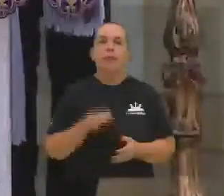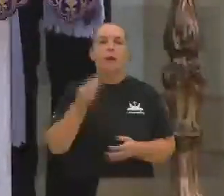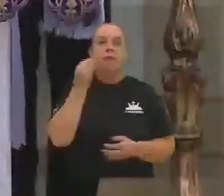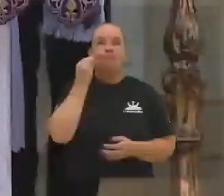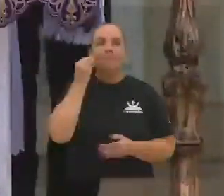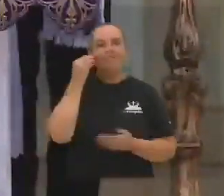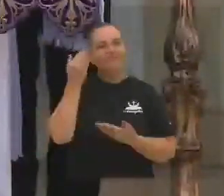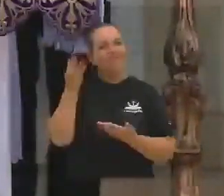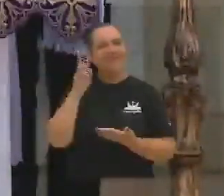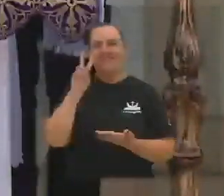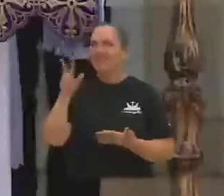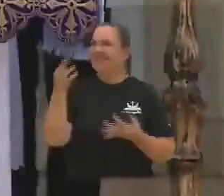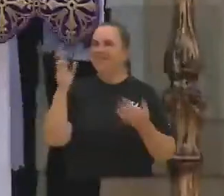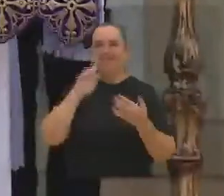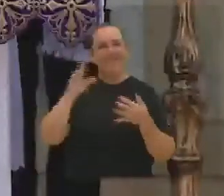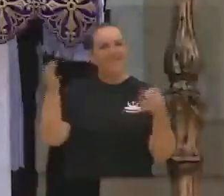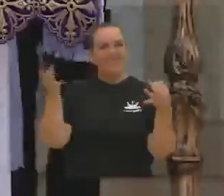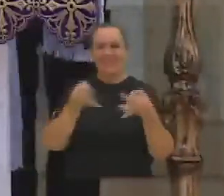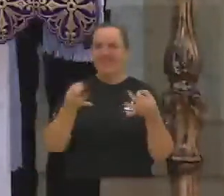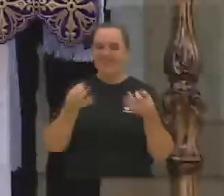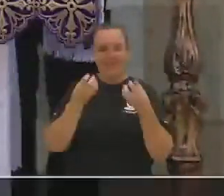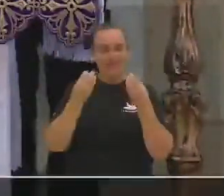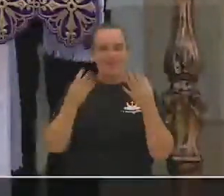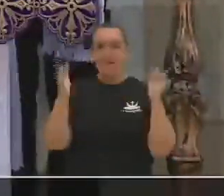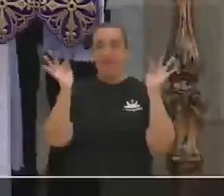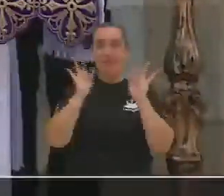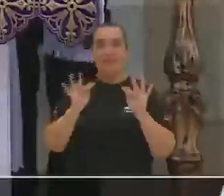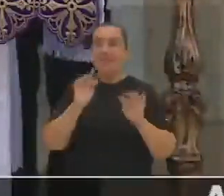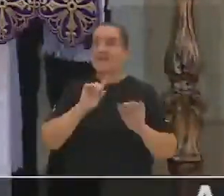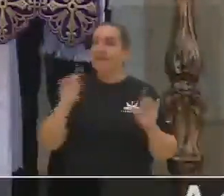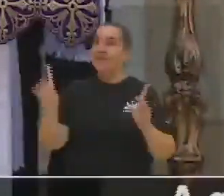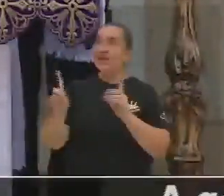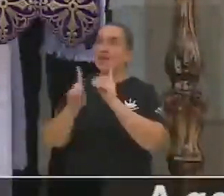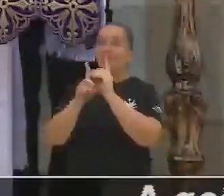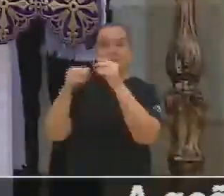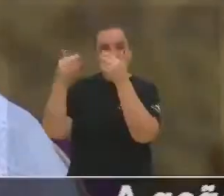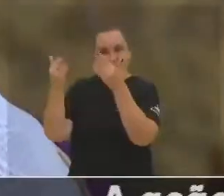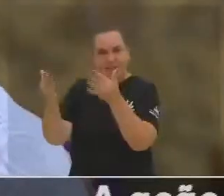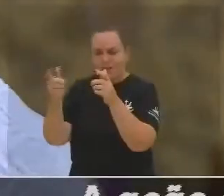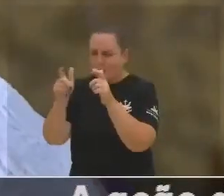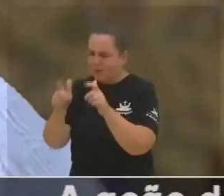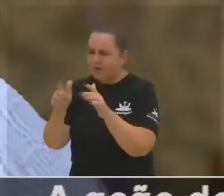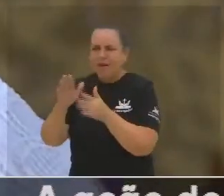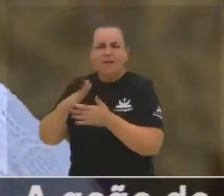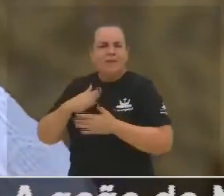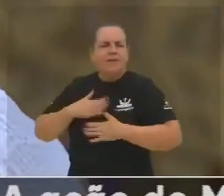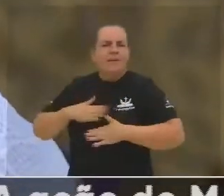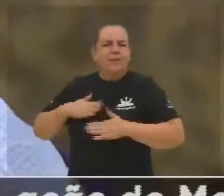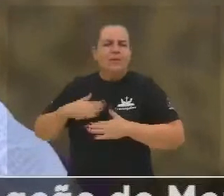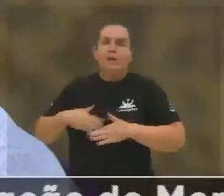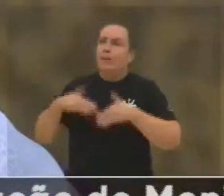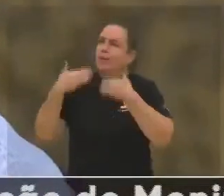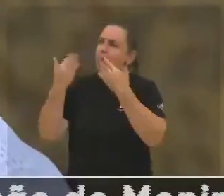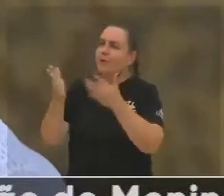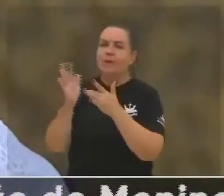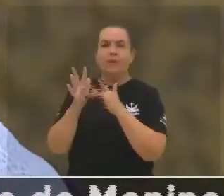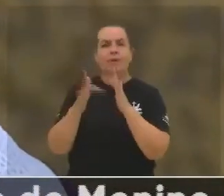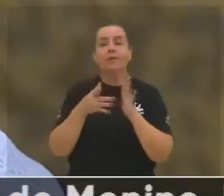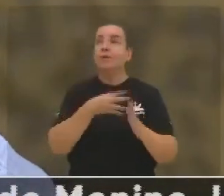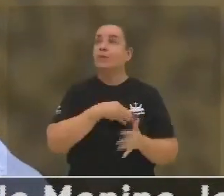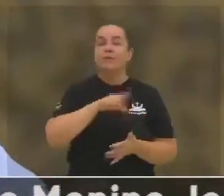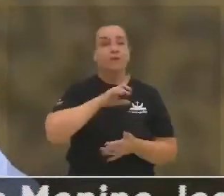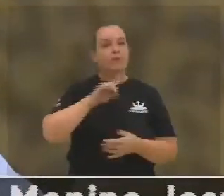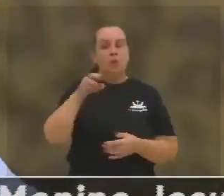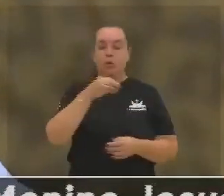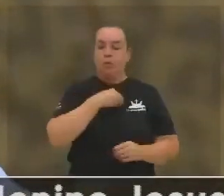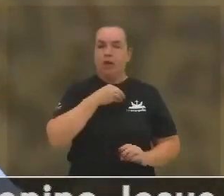Provai e vede como o Senhor é bom, feliz de quem nele encontra o seu refúgio. Eis o Cordeiro de Deus,